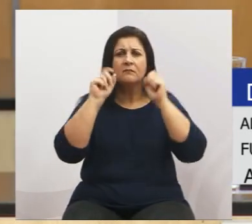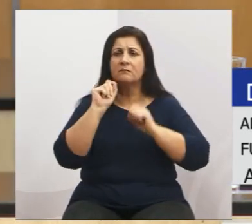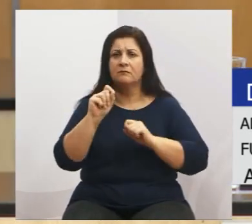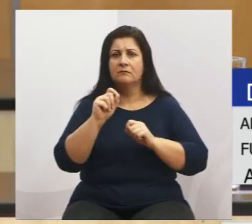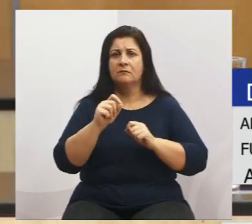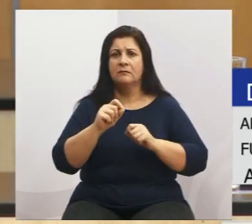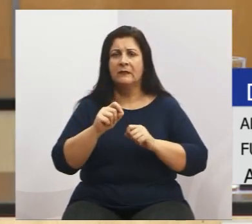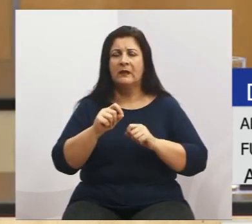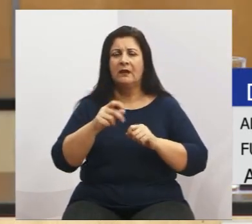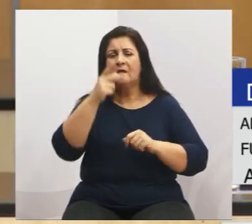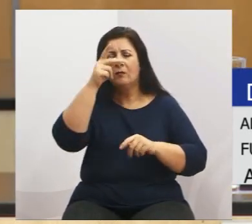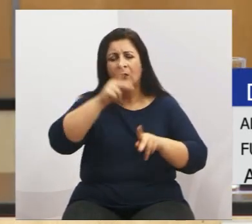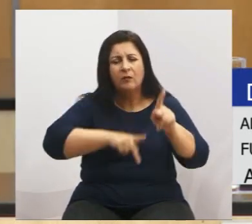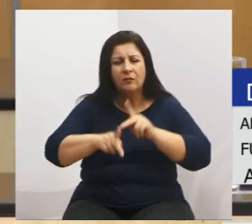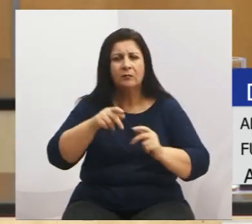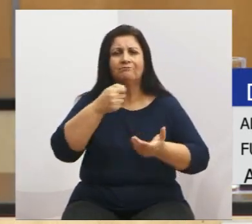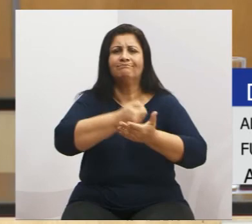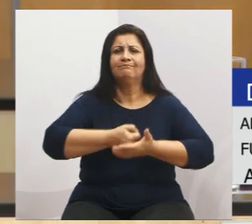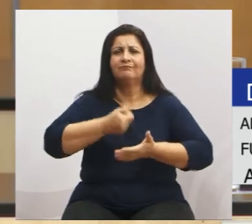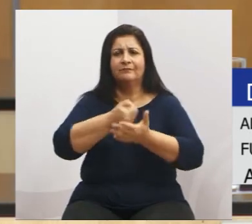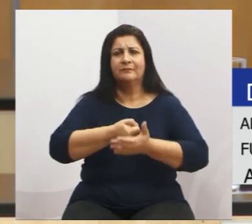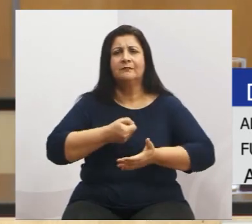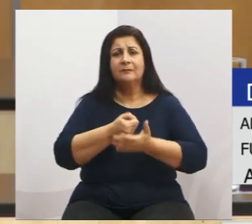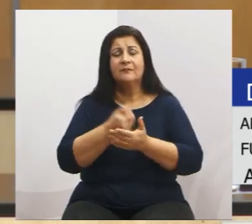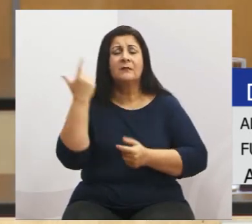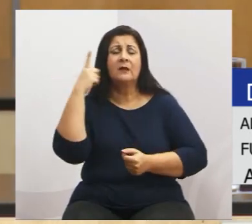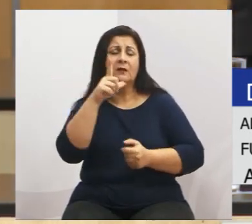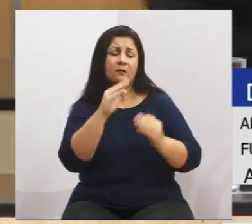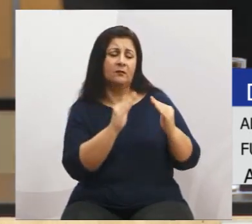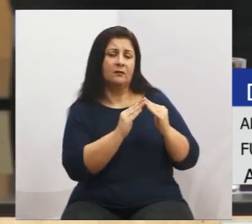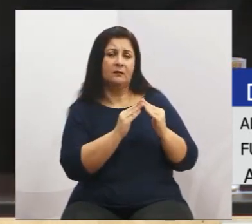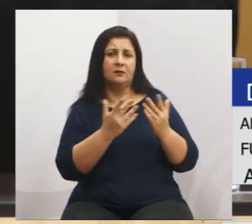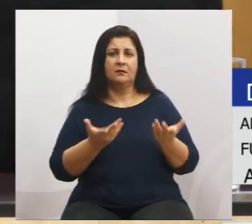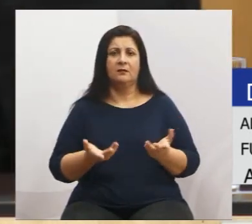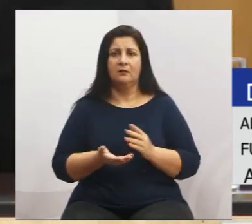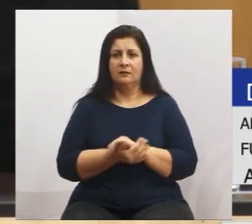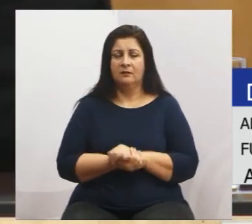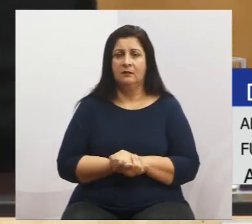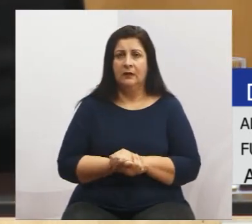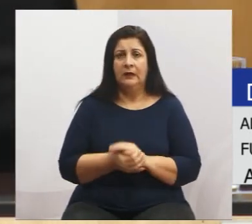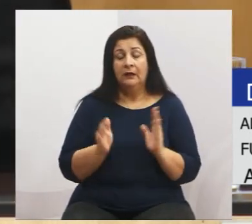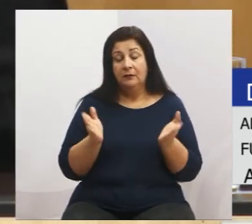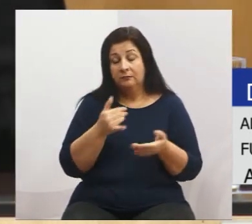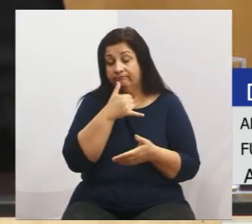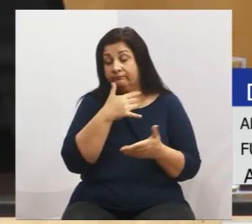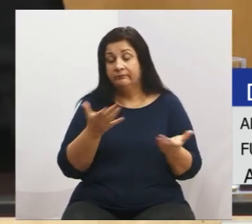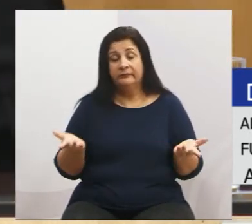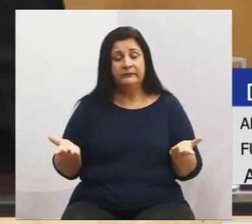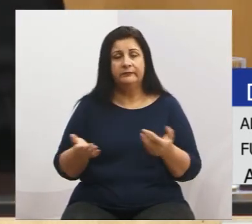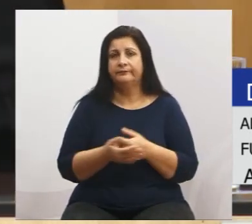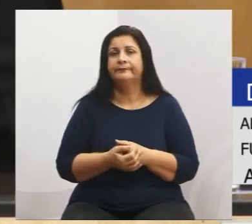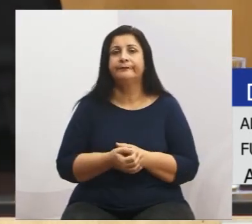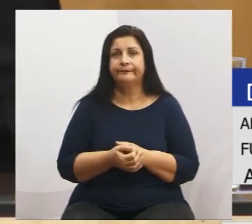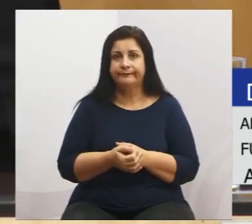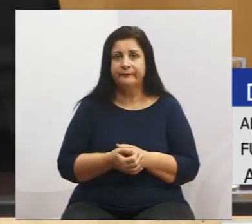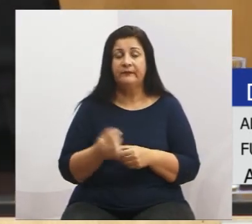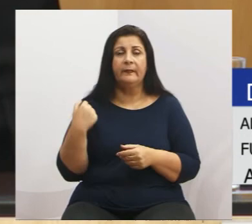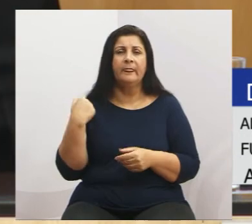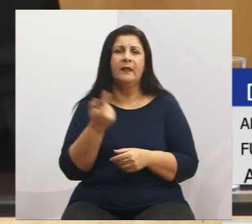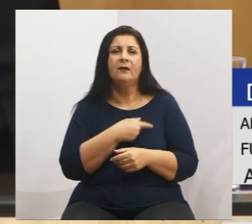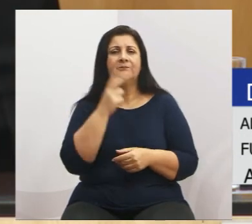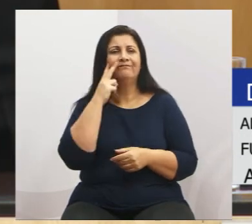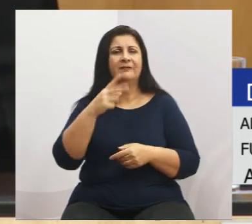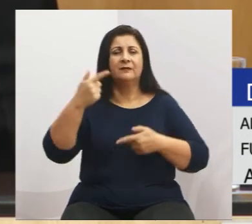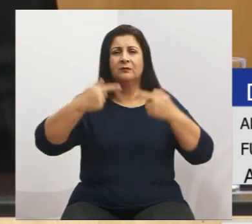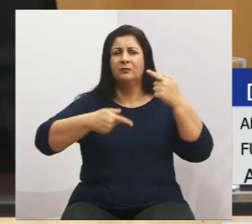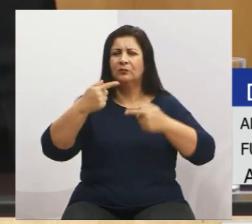vários trabalhadores da população por moradia. Hoje, infelizmente, a gente acompanha a